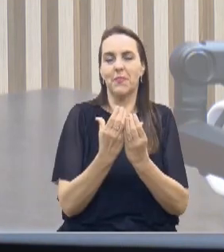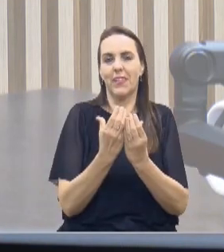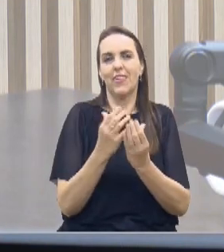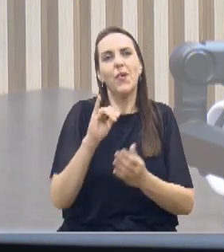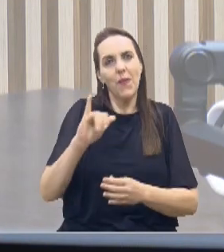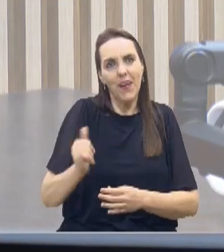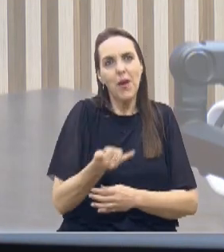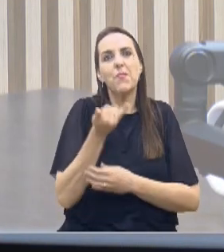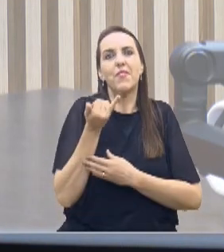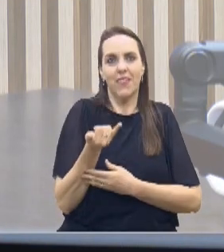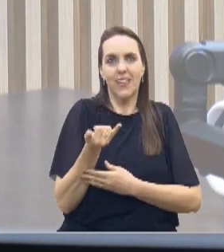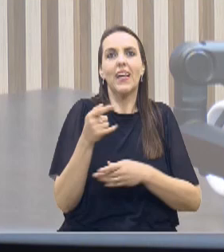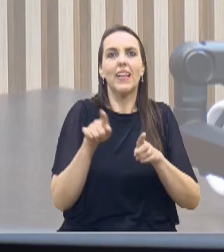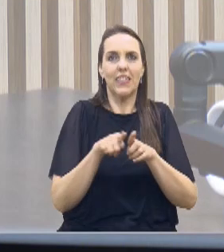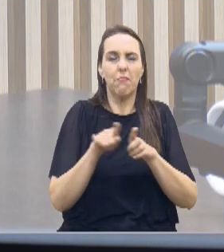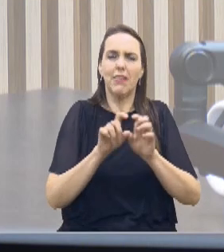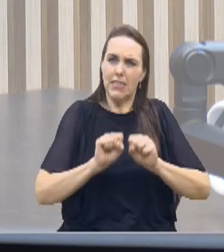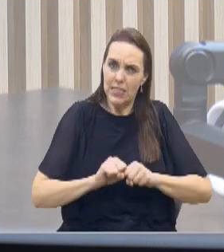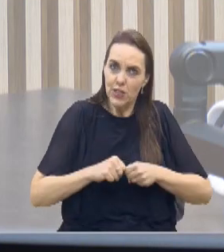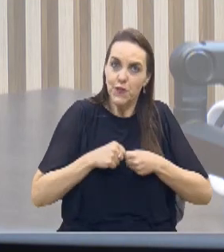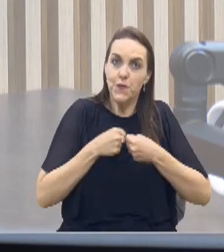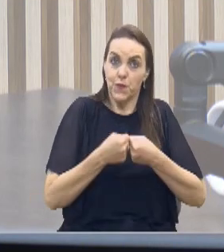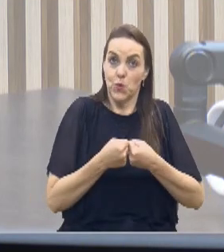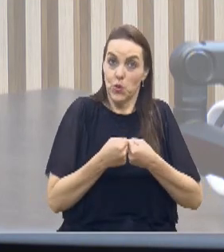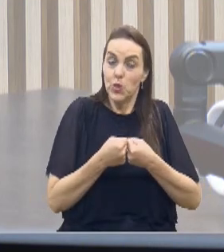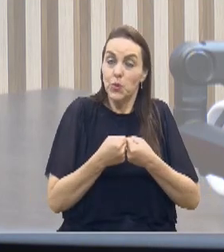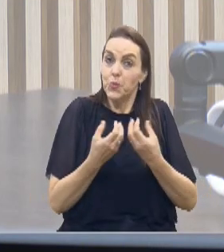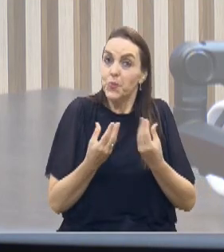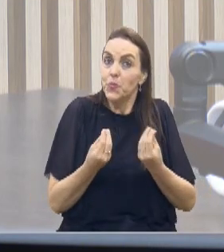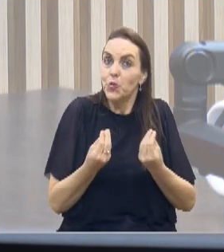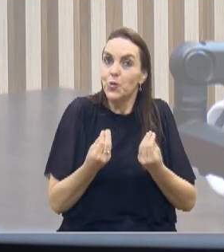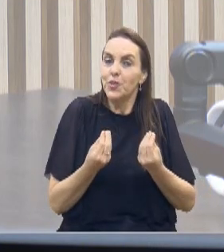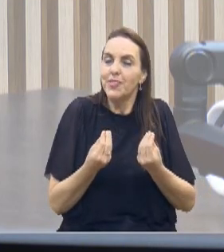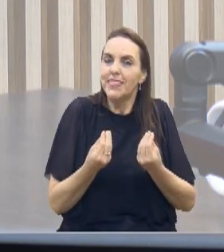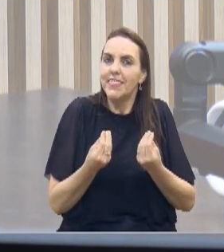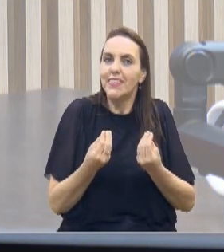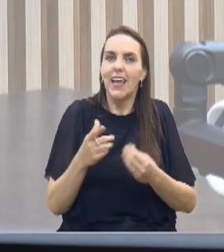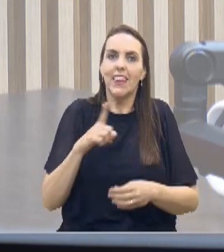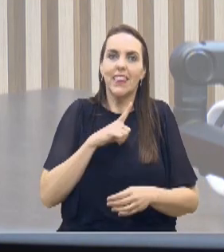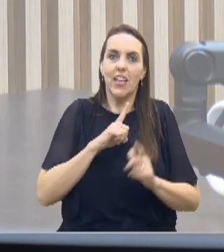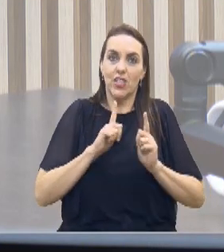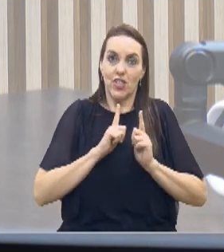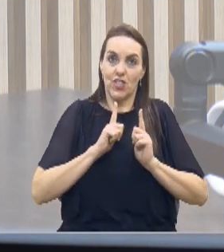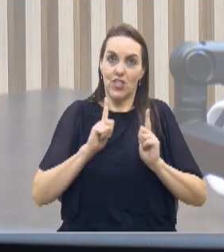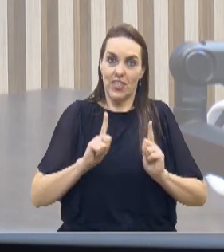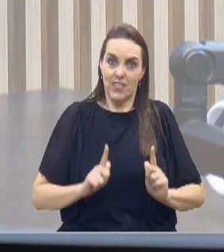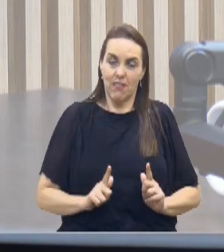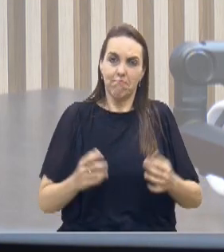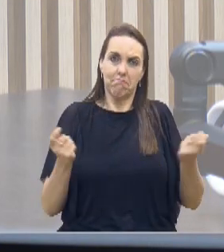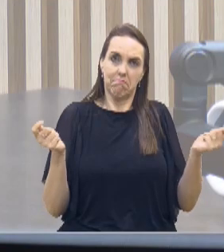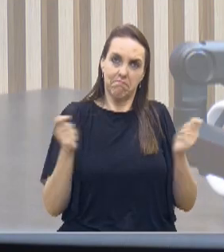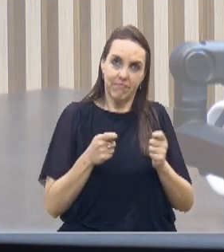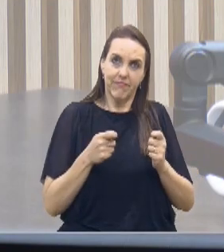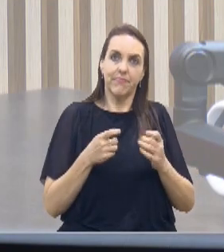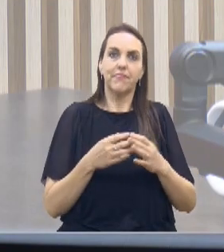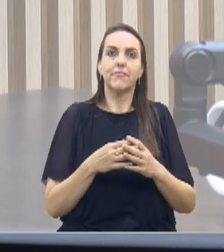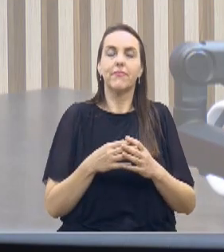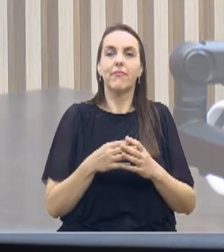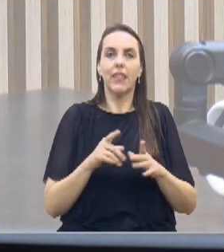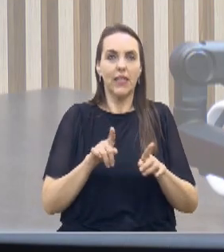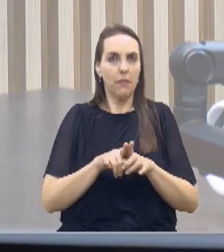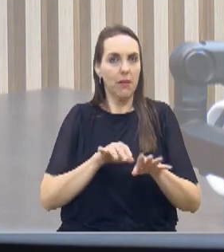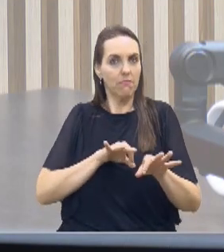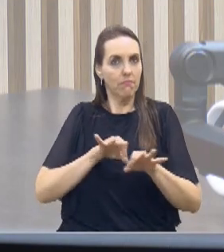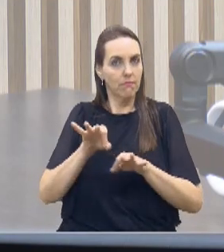aproveitar para dizer para vocês que nós nos esforçamos muito para ter uma gestão eficiente,